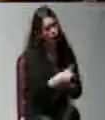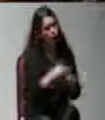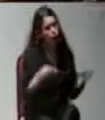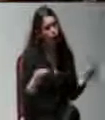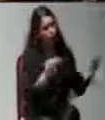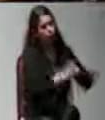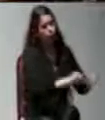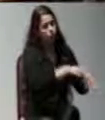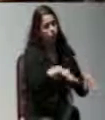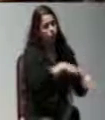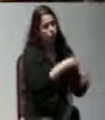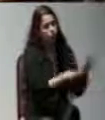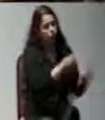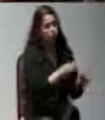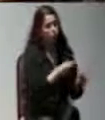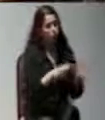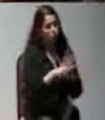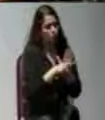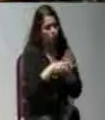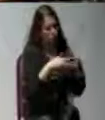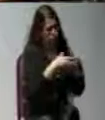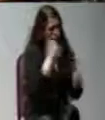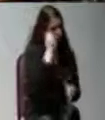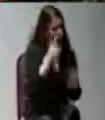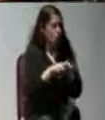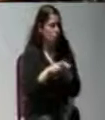escravização da população negra de origem africana.